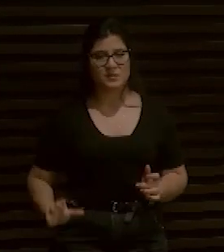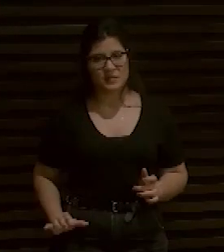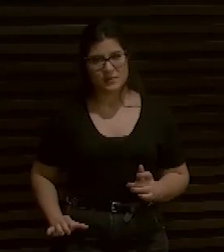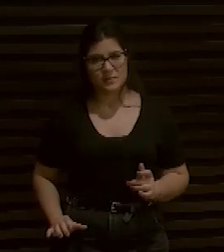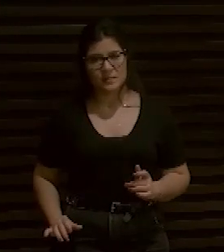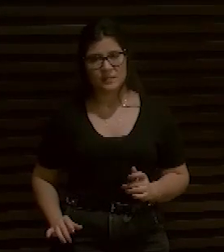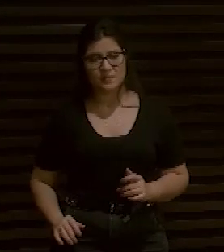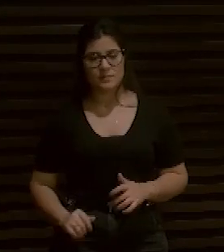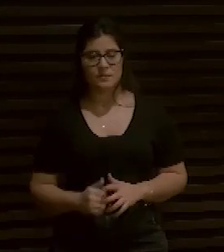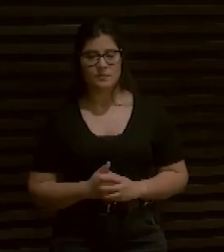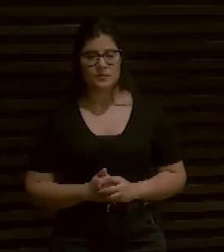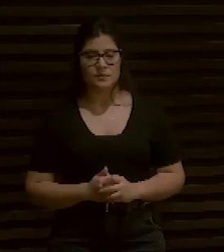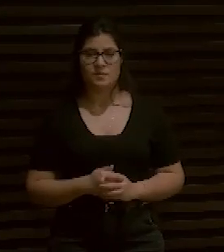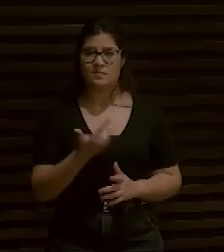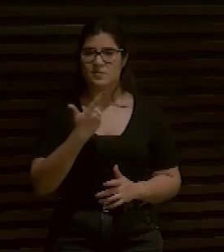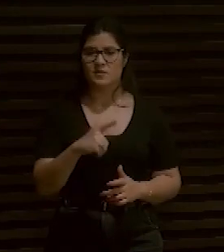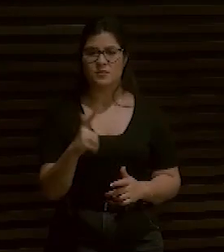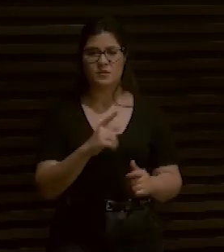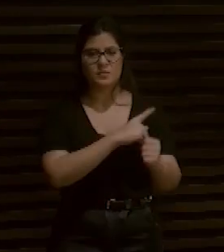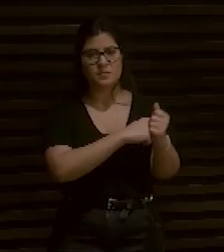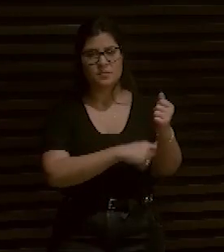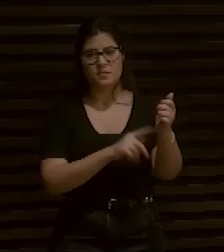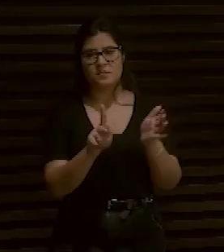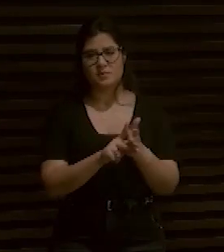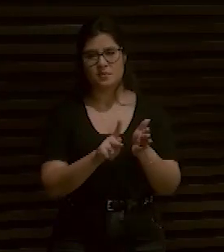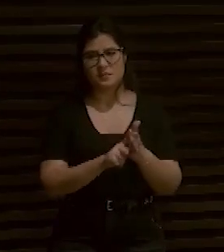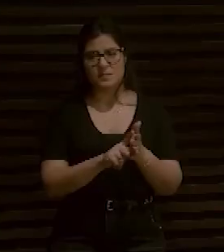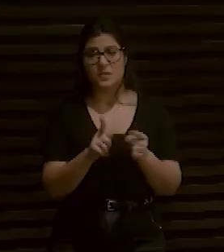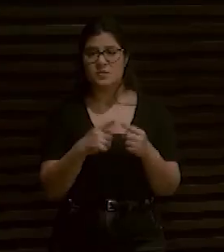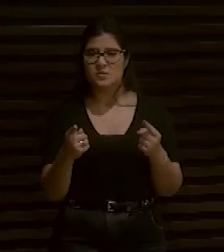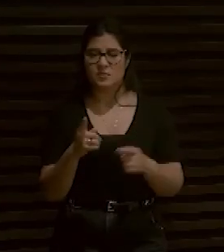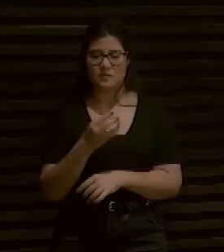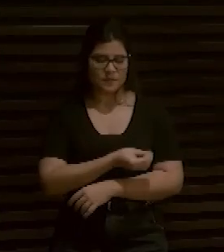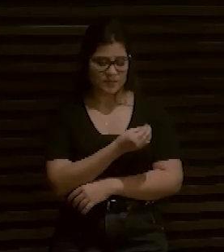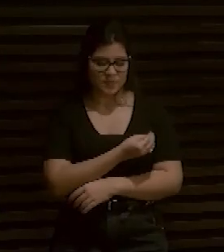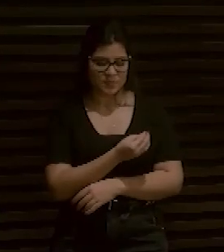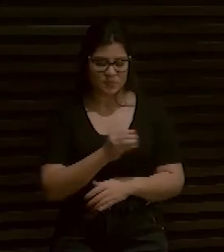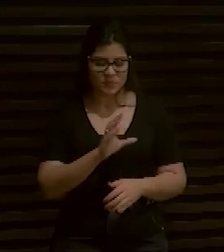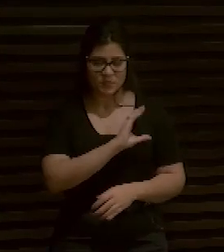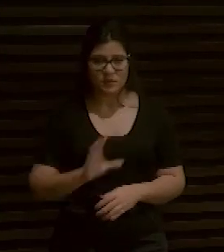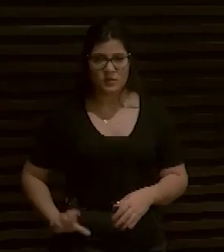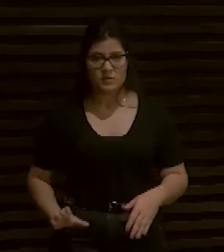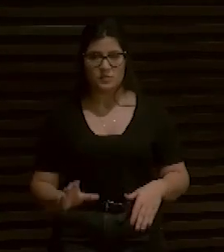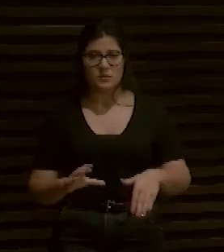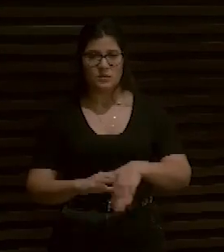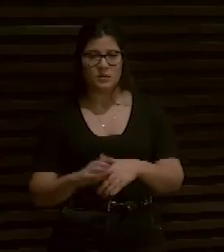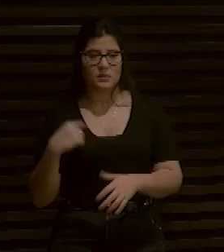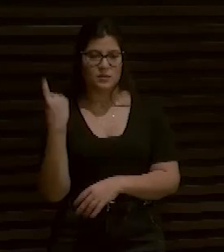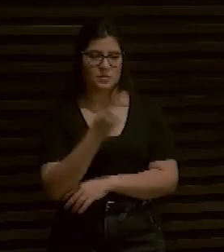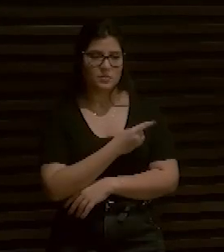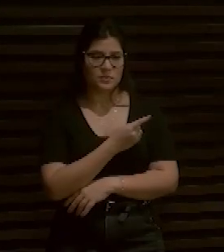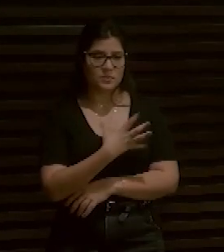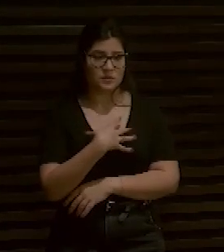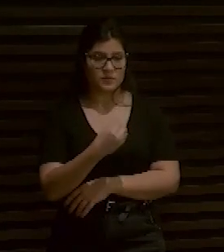Não tem santificação na força do suor. Só a vida de Cristo em nós tem essa função. Guiados pelo Filho e pelo Espírito,